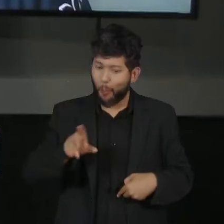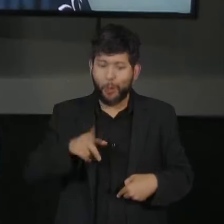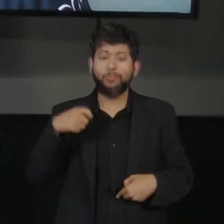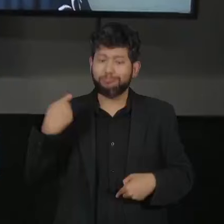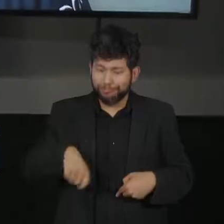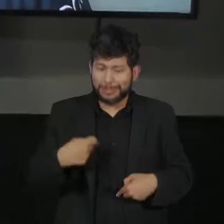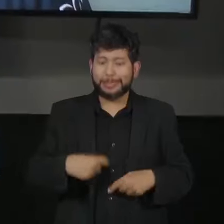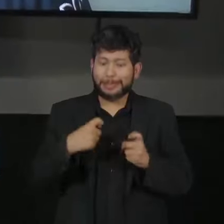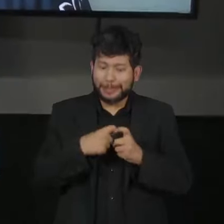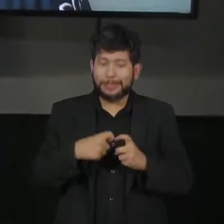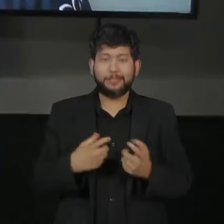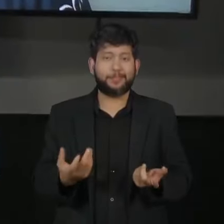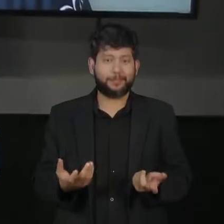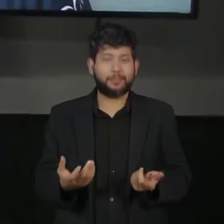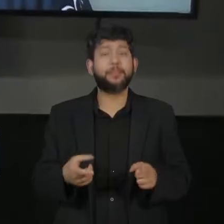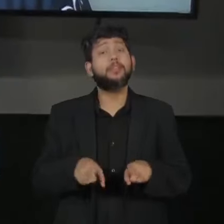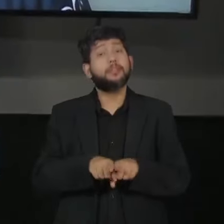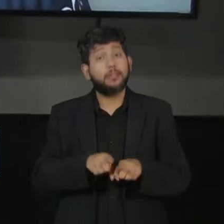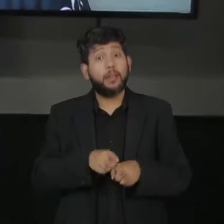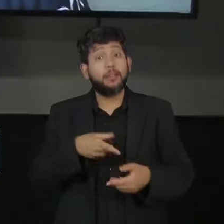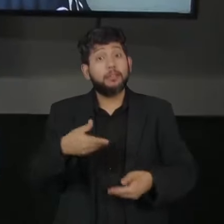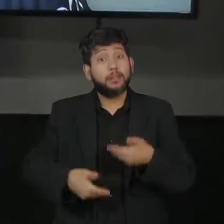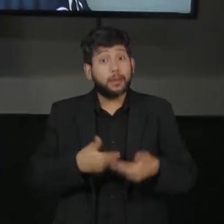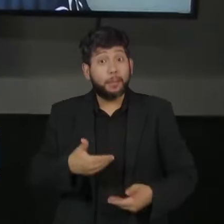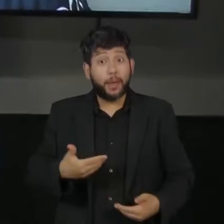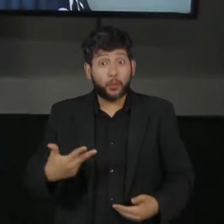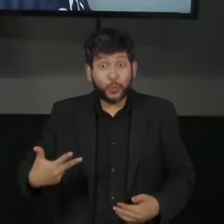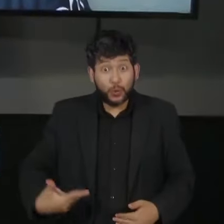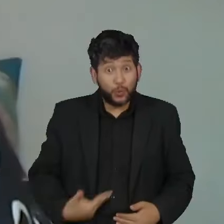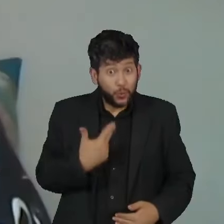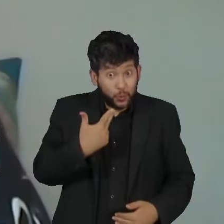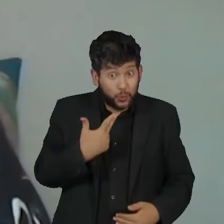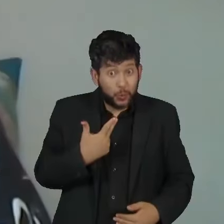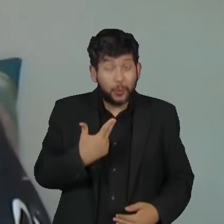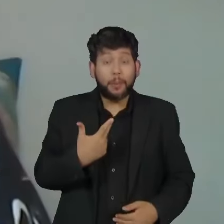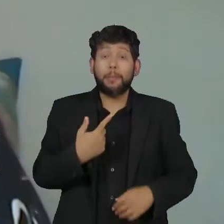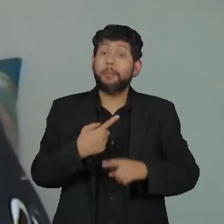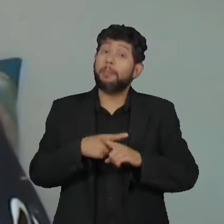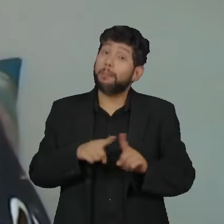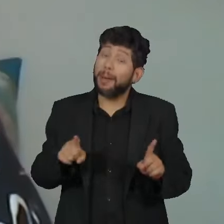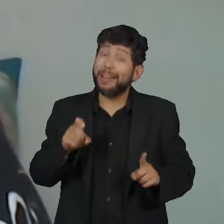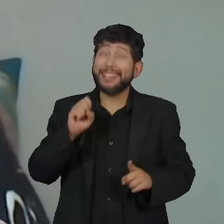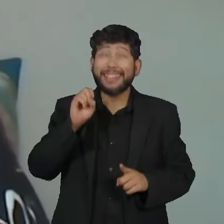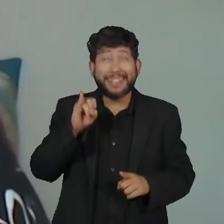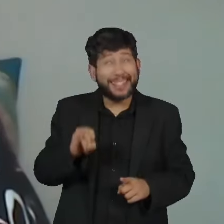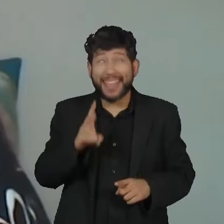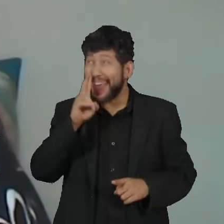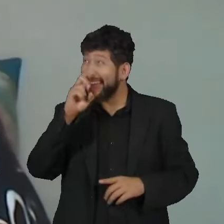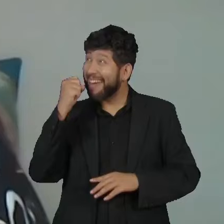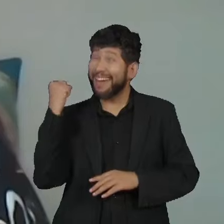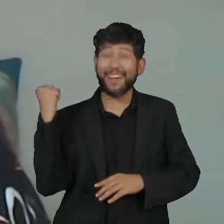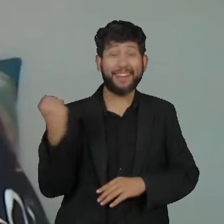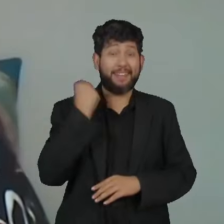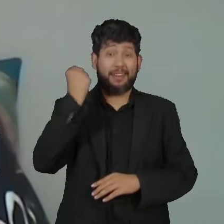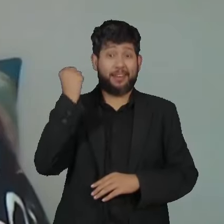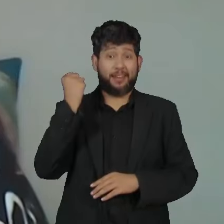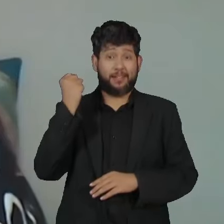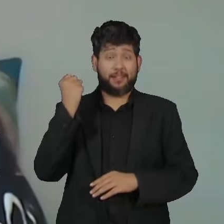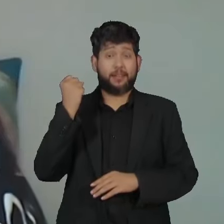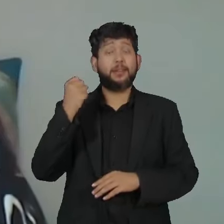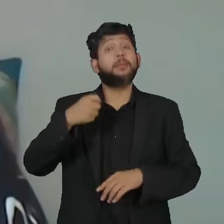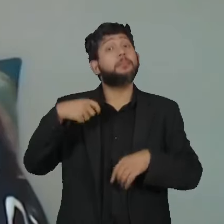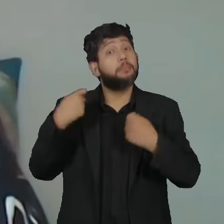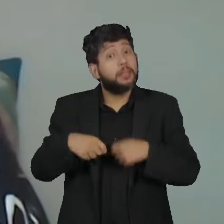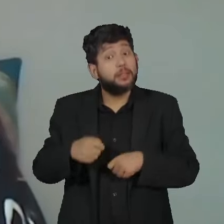outra questão é que existe tratamento cirúrgico, mas ele é restrito para situações muito específicas, é preciso